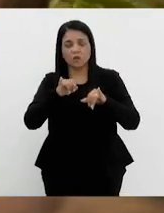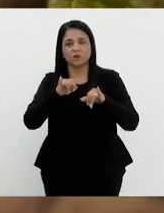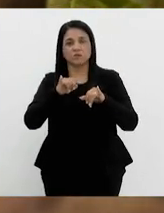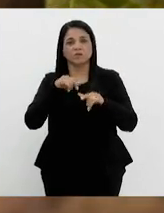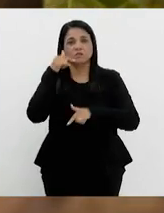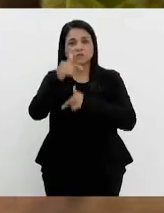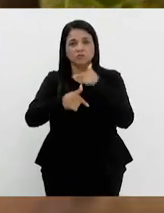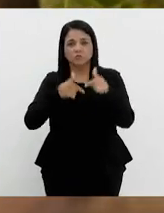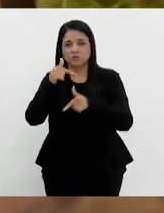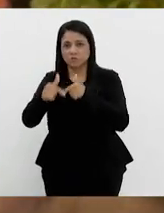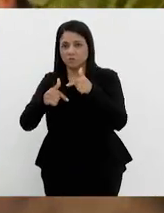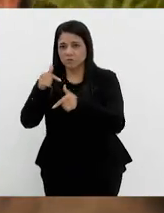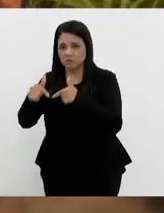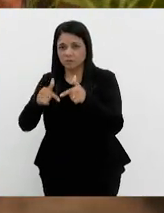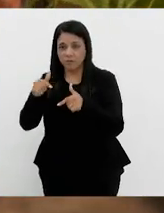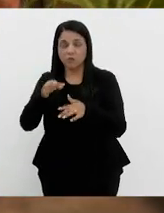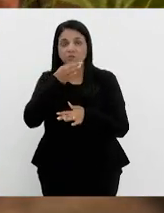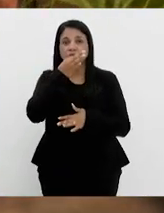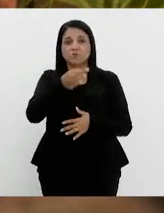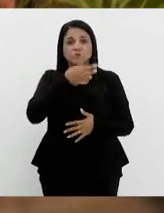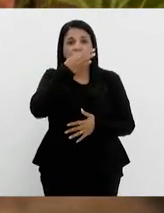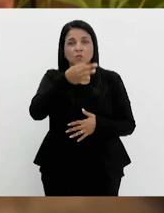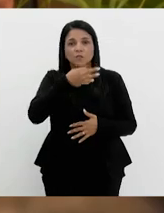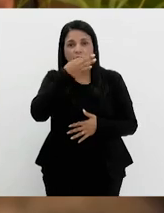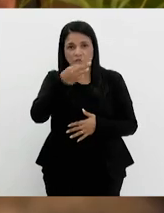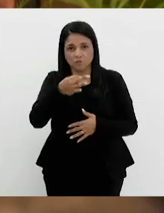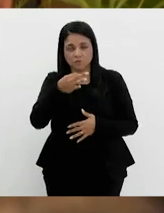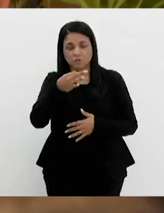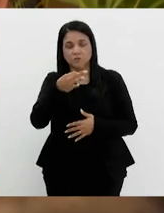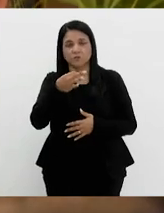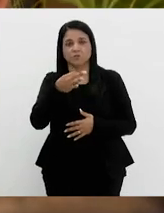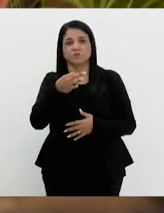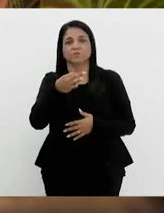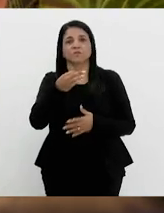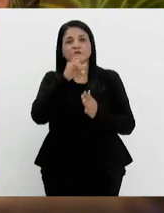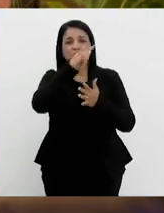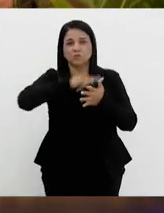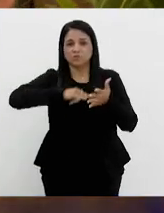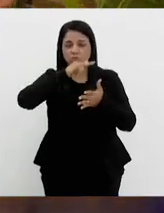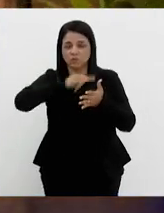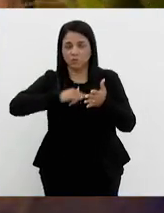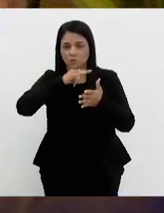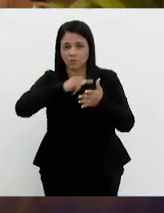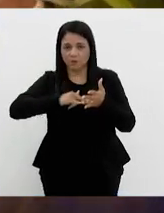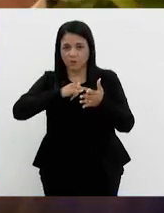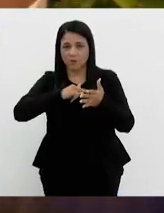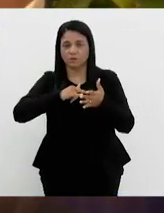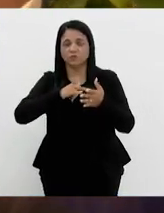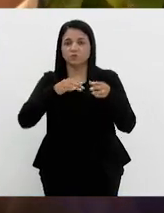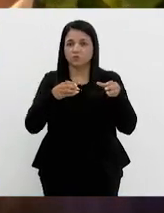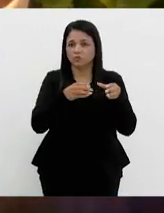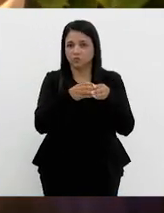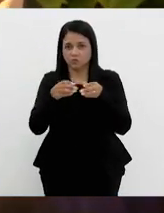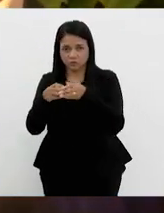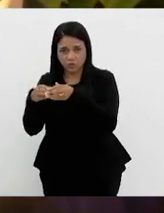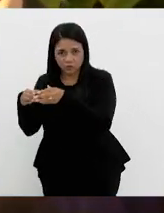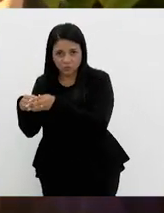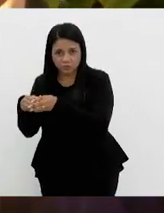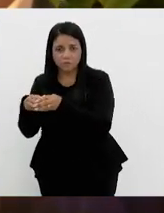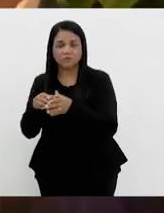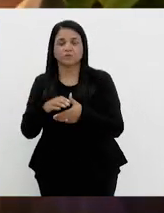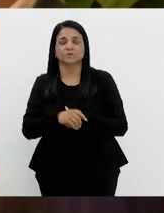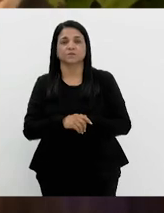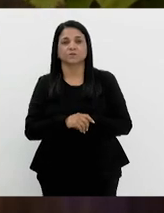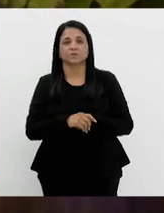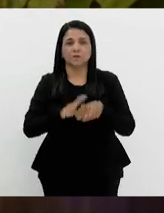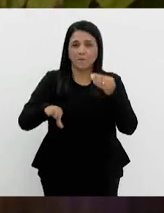colocarmos nossas opiniões e sugestões nos documentos finais dos grupos de engajamentos o